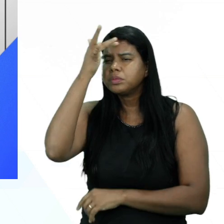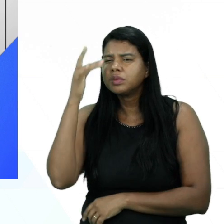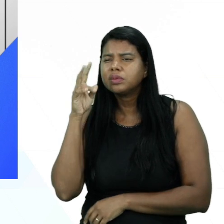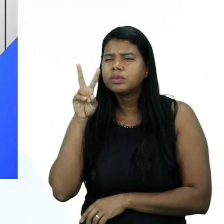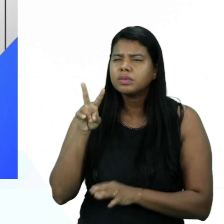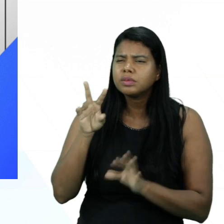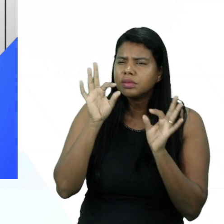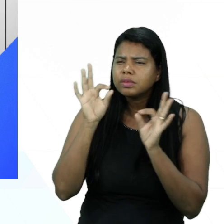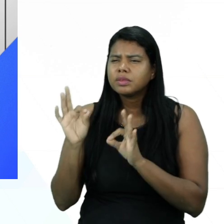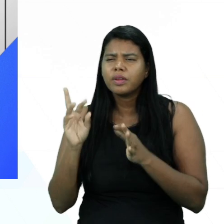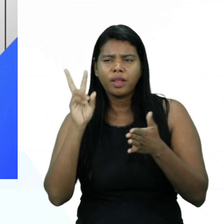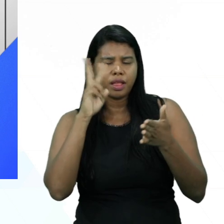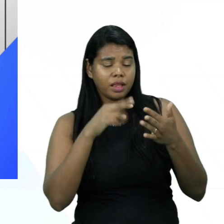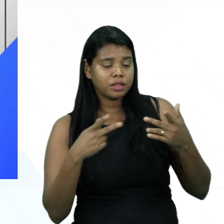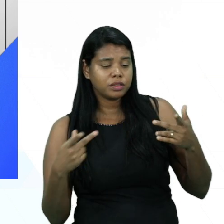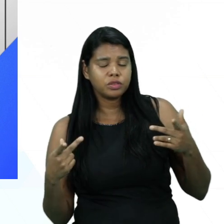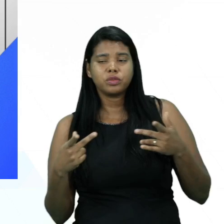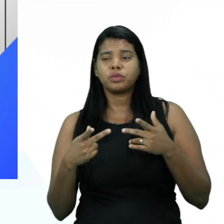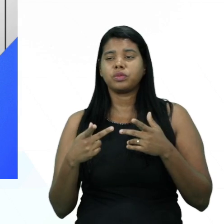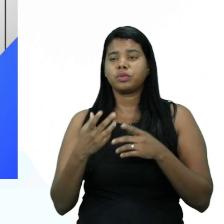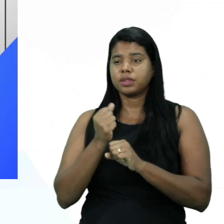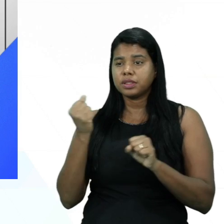as coisas grandes primeiro.